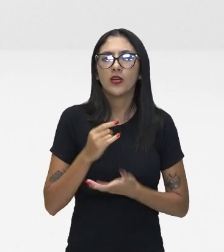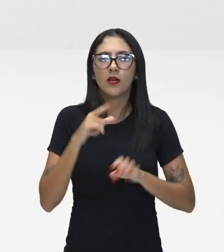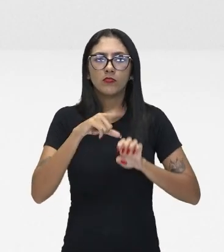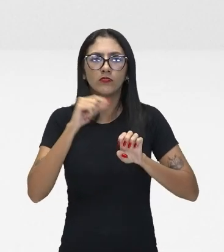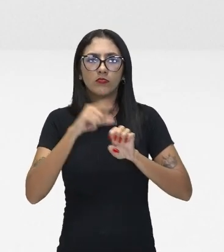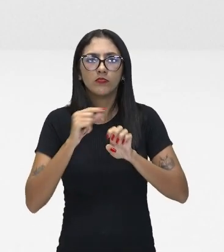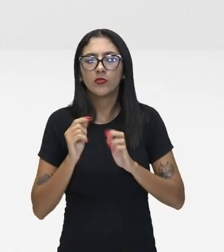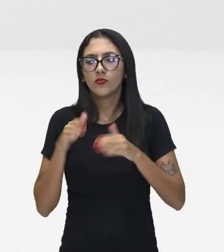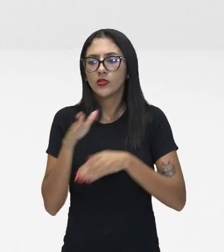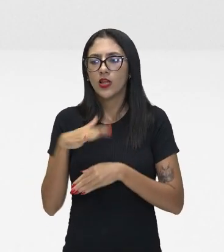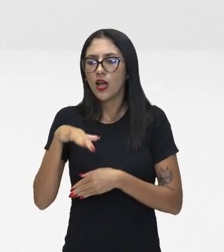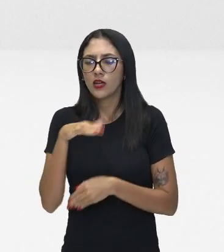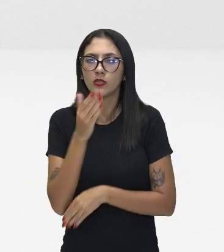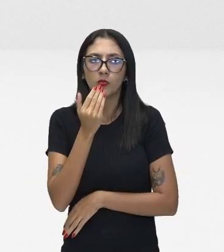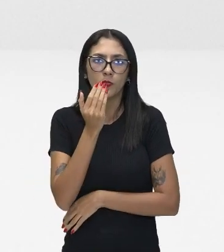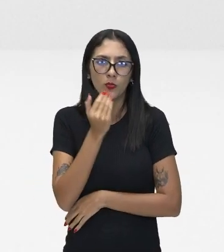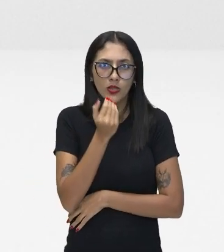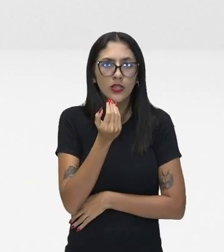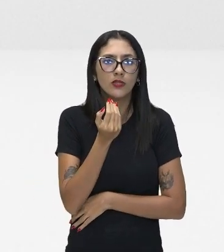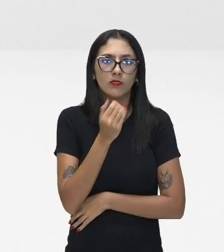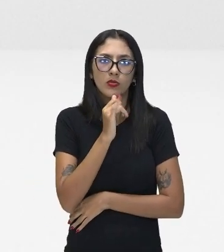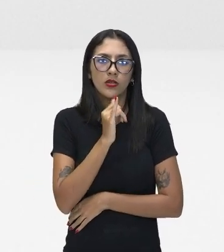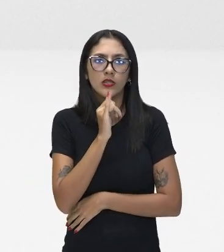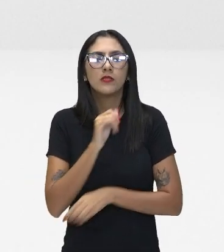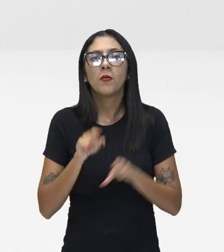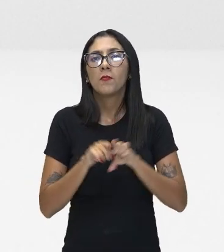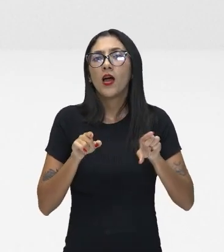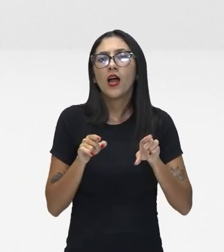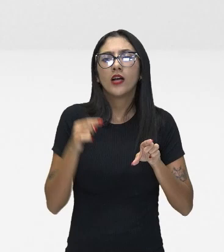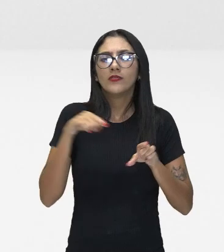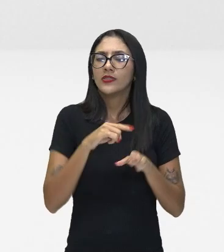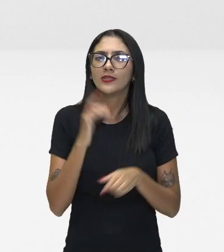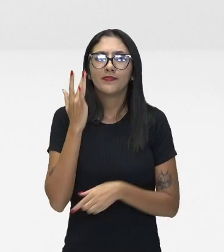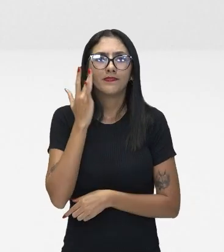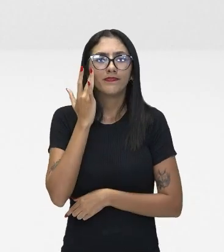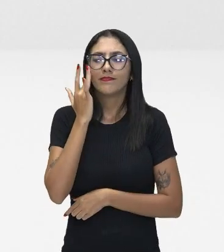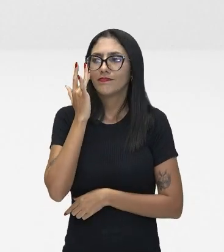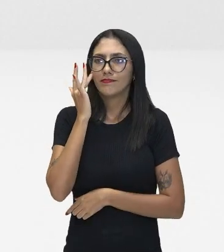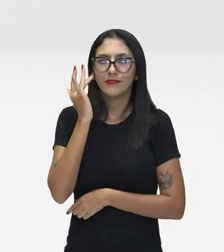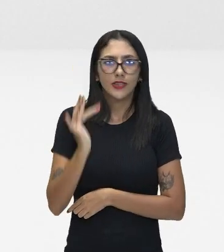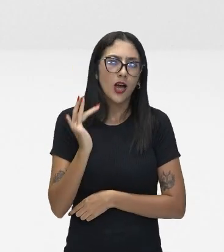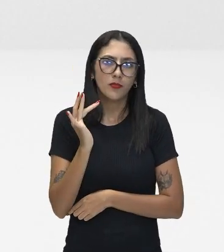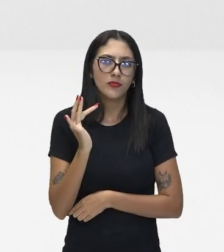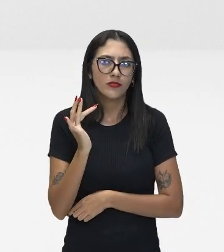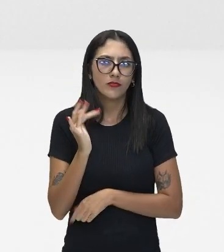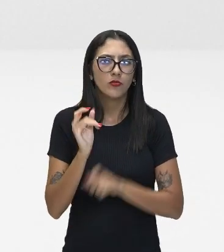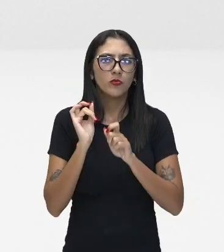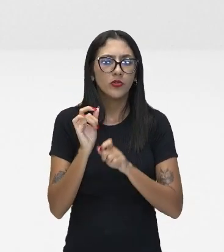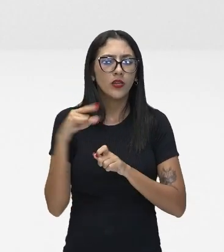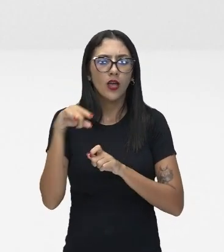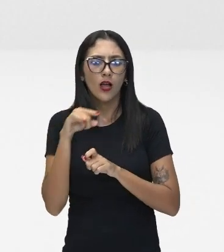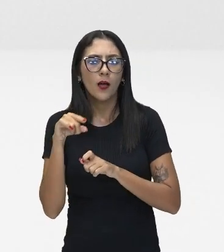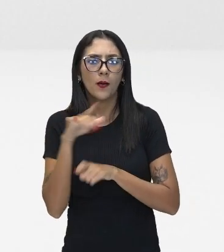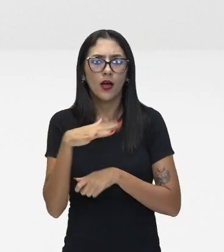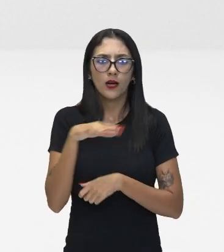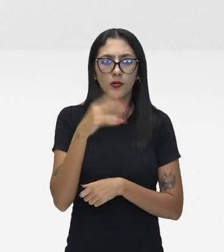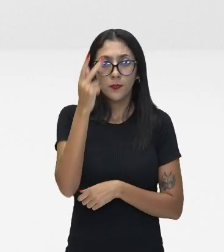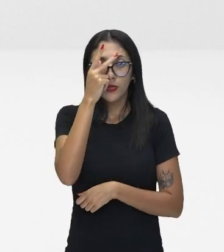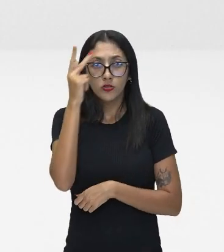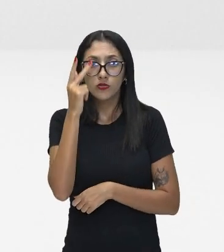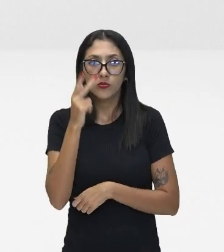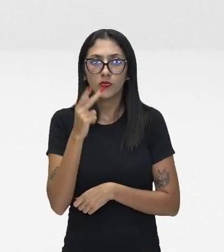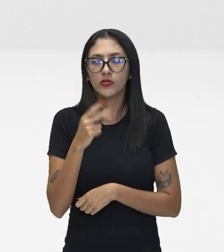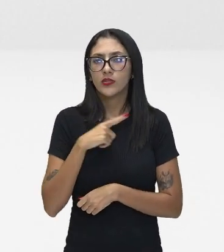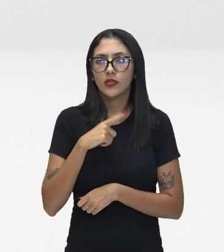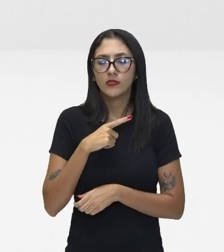no ramo alimentício, não é? Mas você não sabe o que as pessoas ali elas estão procurando. Então você pode jogar